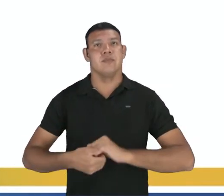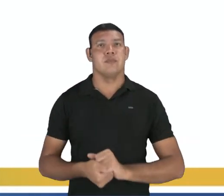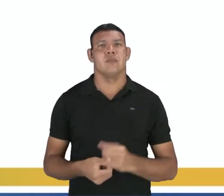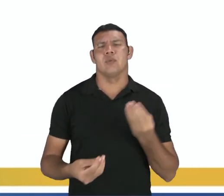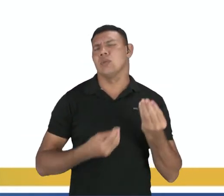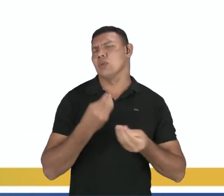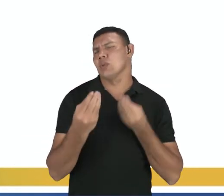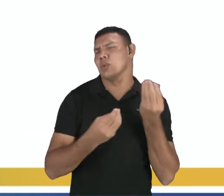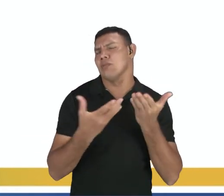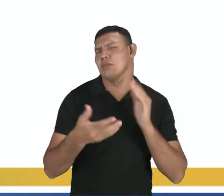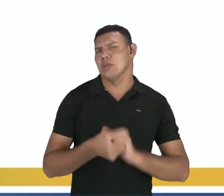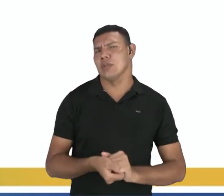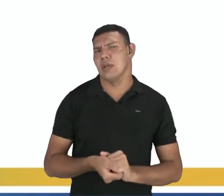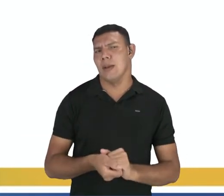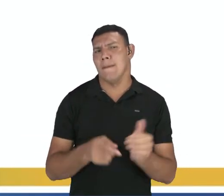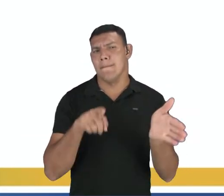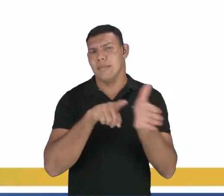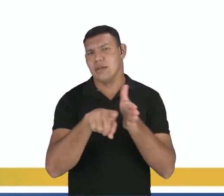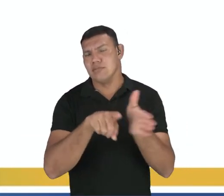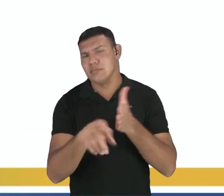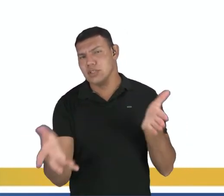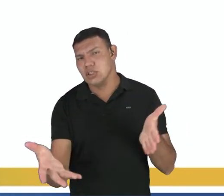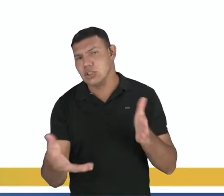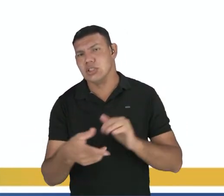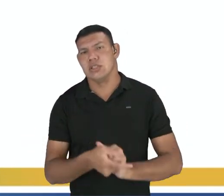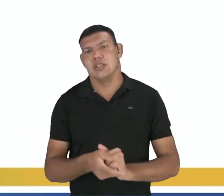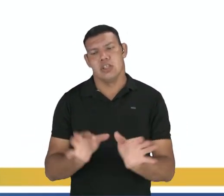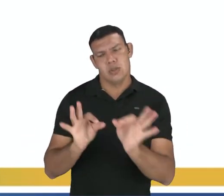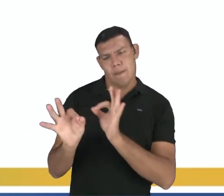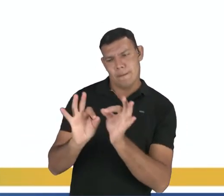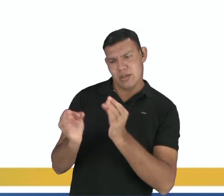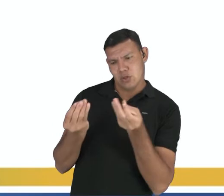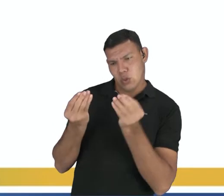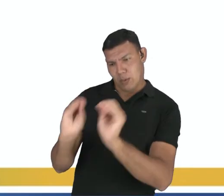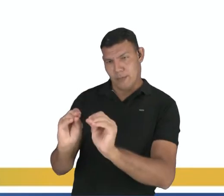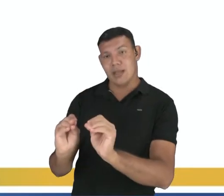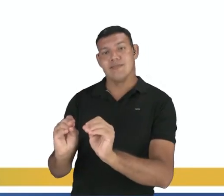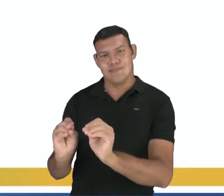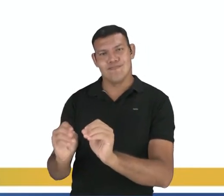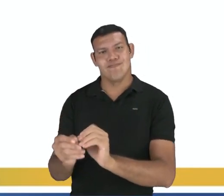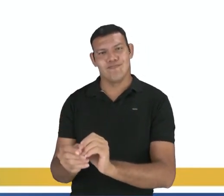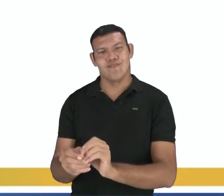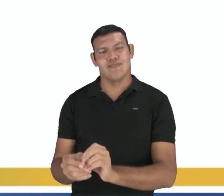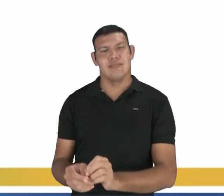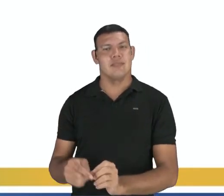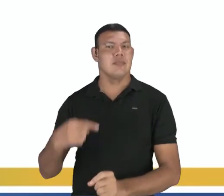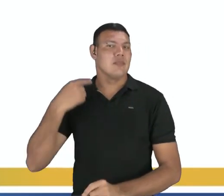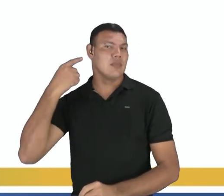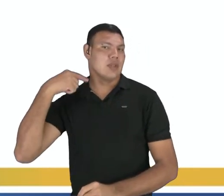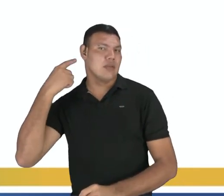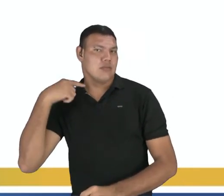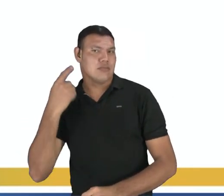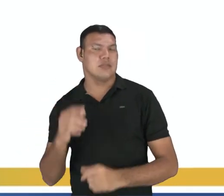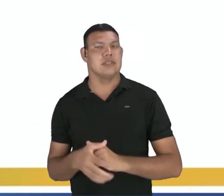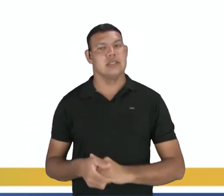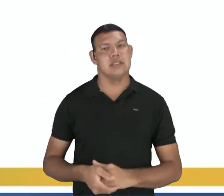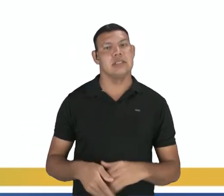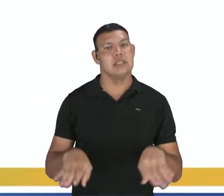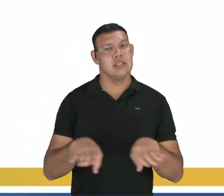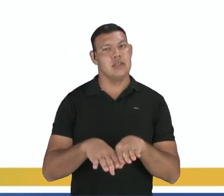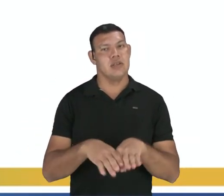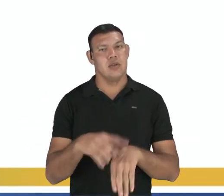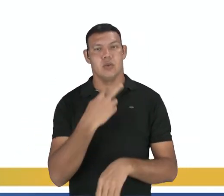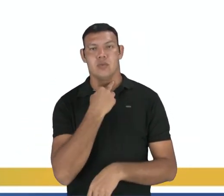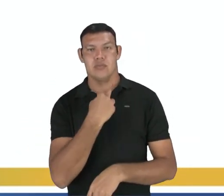se preferirem, quais as questões que devem ser colocadas no planejamento. Sim, a gente vê lá os deputados, os senadores, né? Só